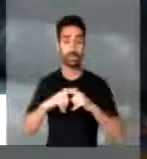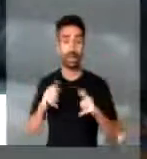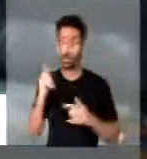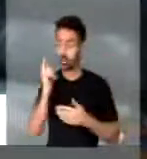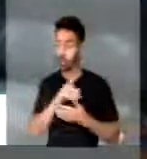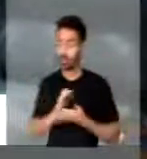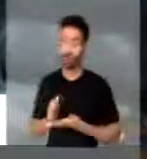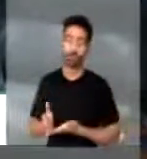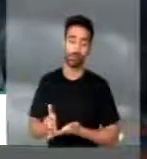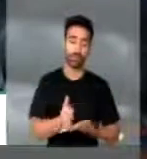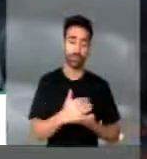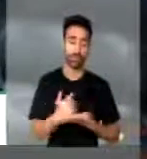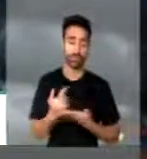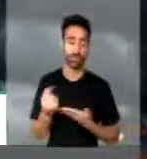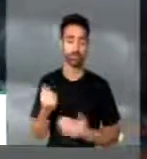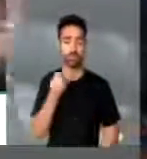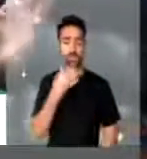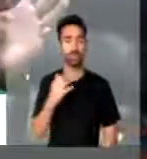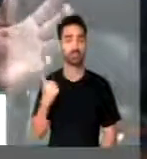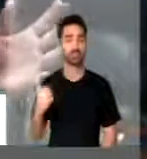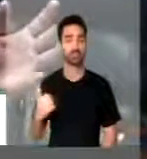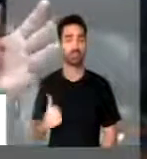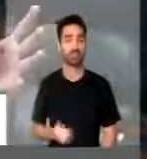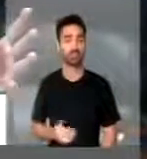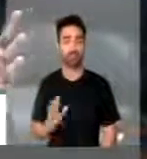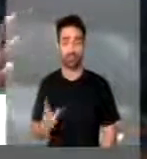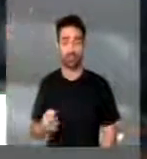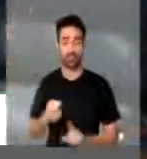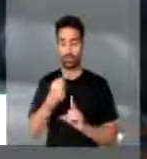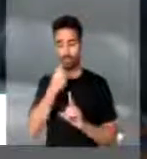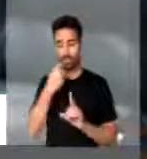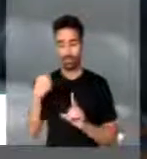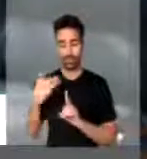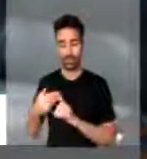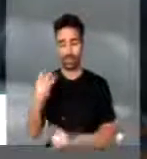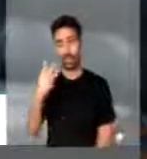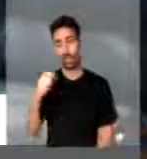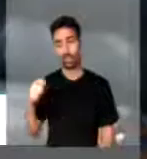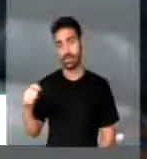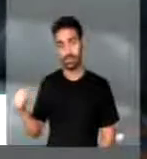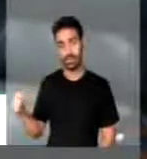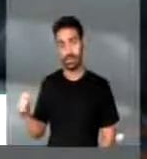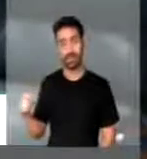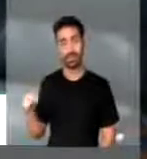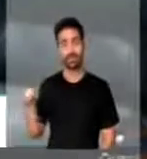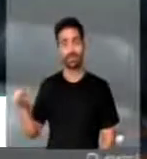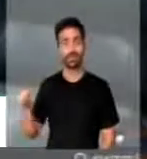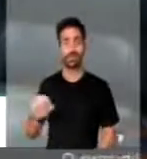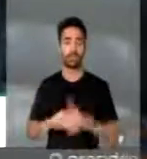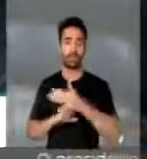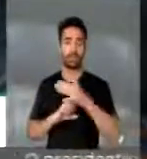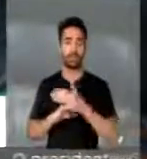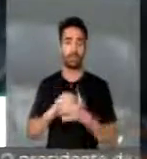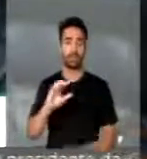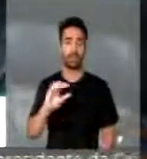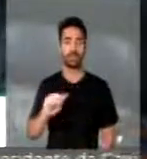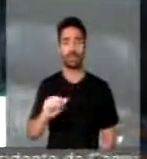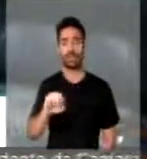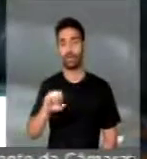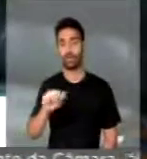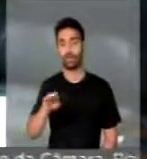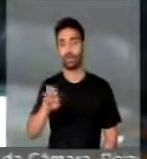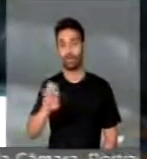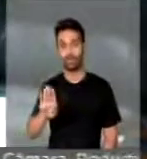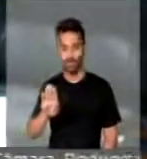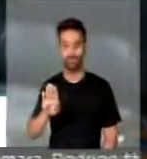ao ele é bom demais nos últimos três meses ele arrecadou pela caesb que a companhia de água e